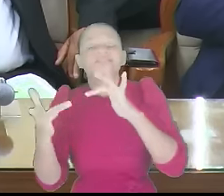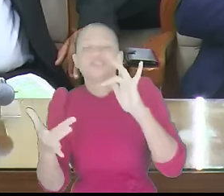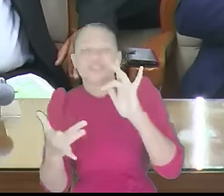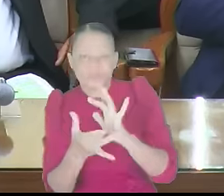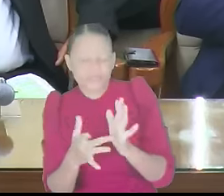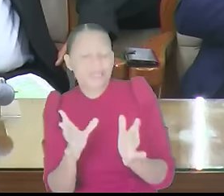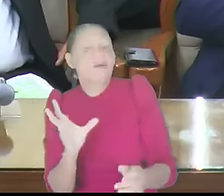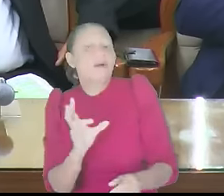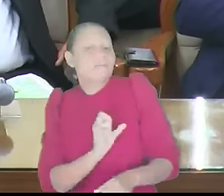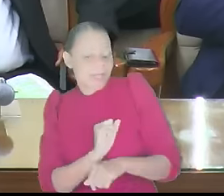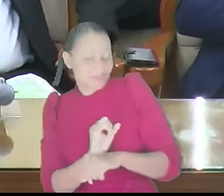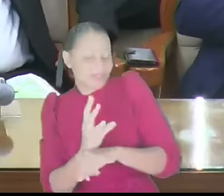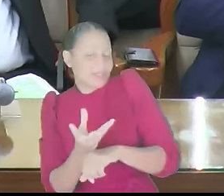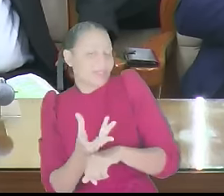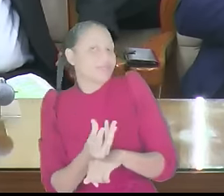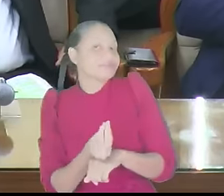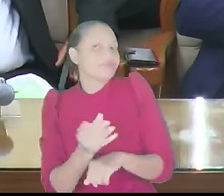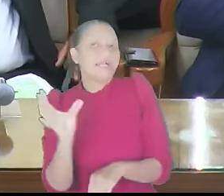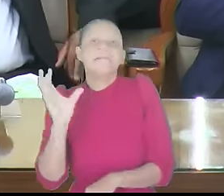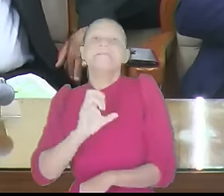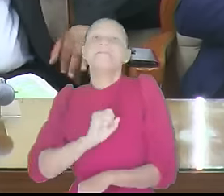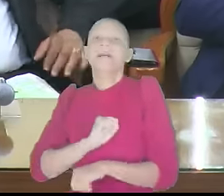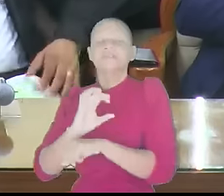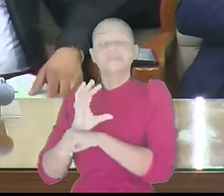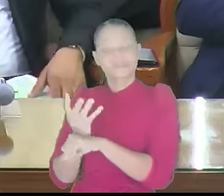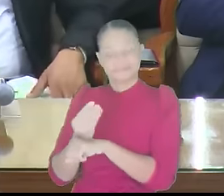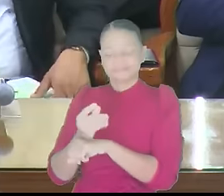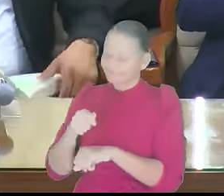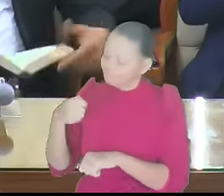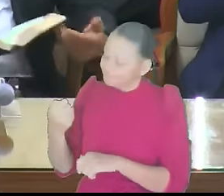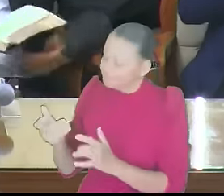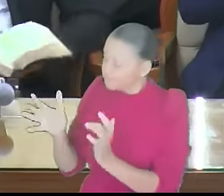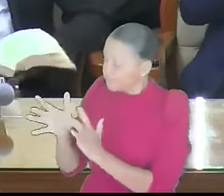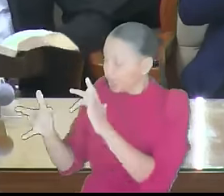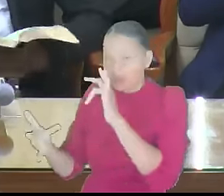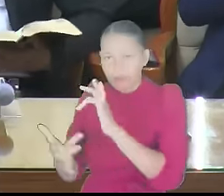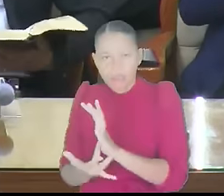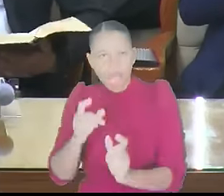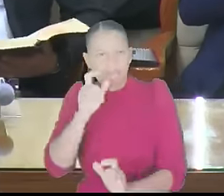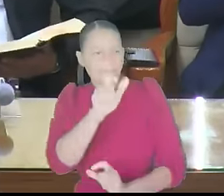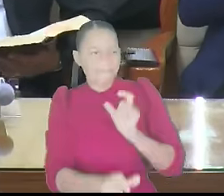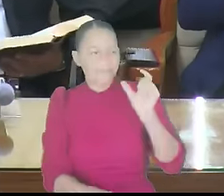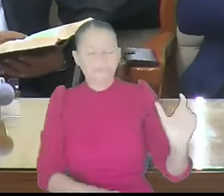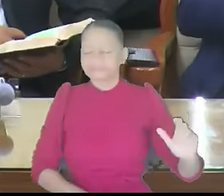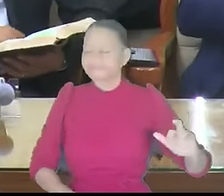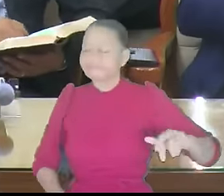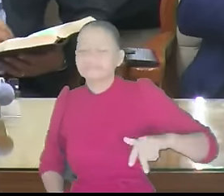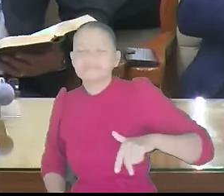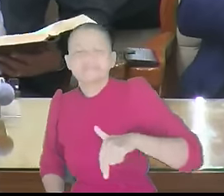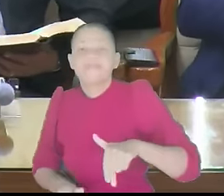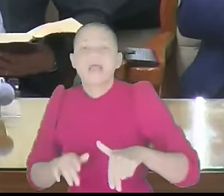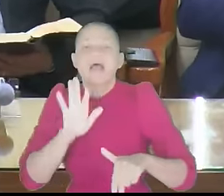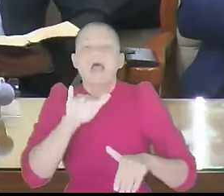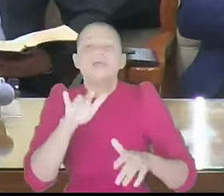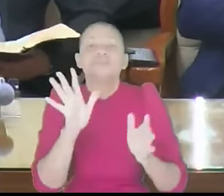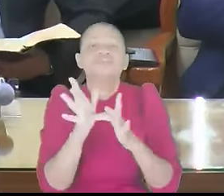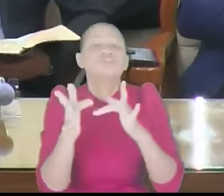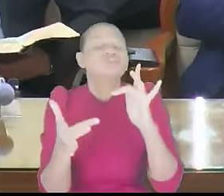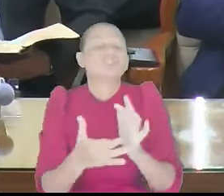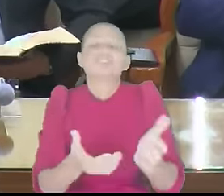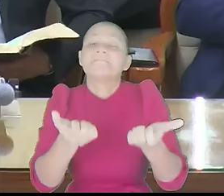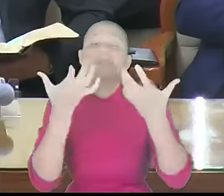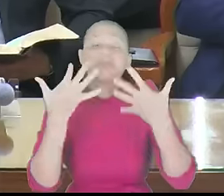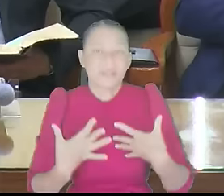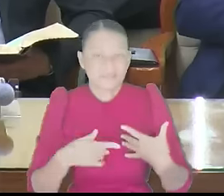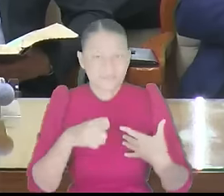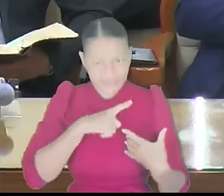da igreja? Me ajudem. Quem é o amado da igreja? Jesus. E se as pessoas lhe perguntarem sobre Jesus, você tem alguma coisa para dizer